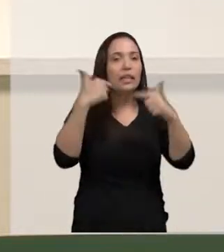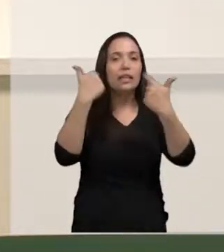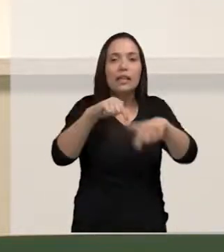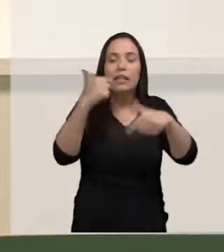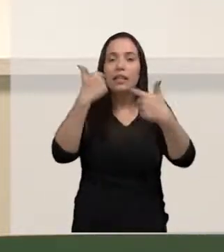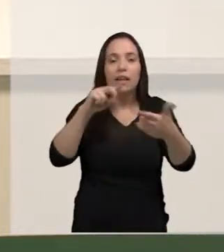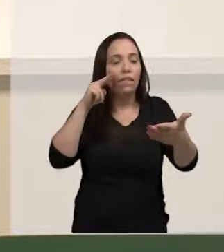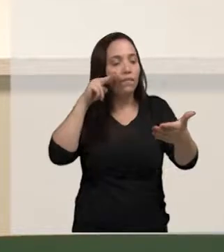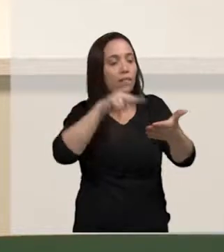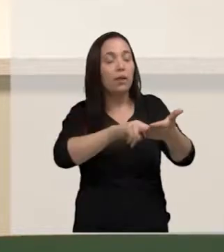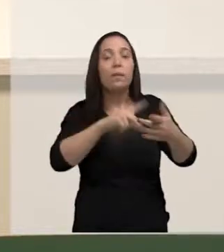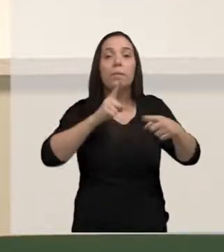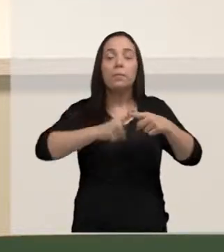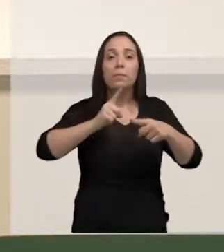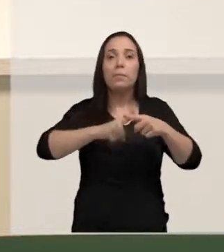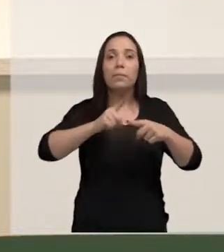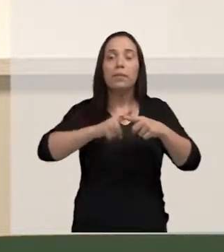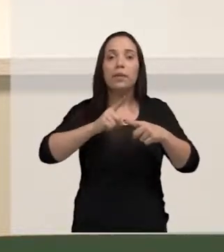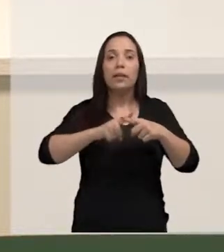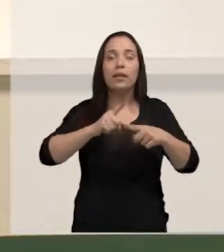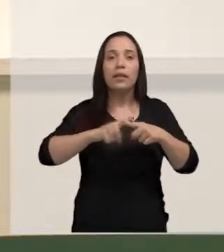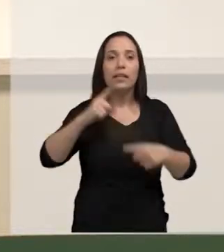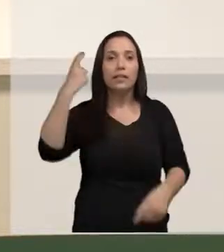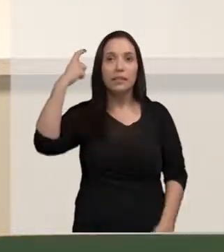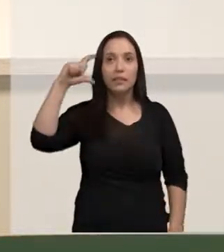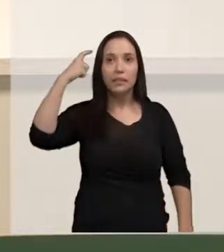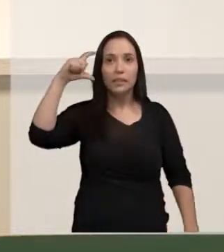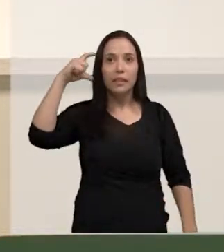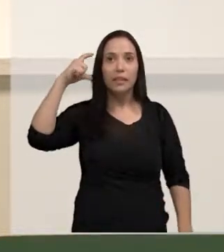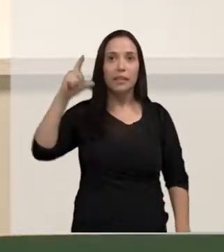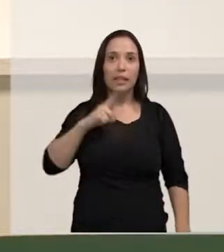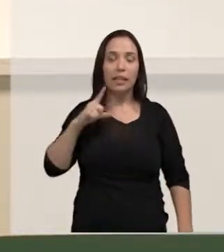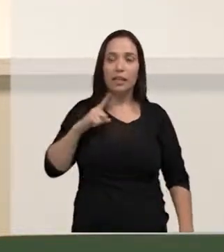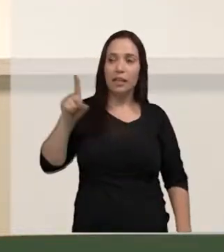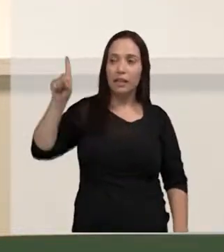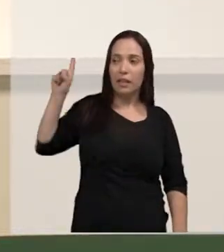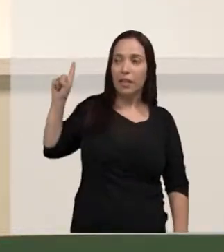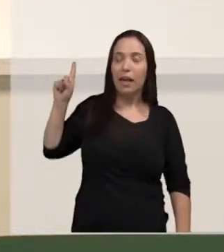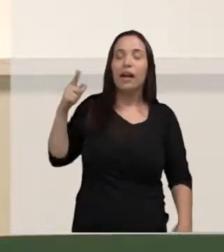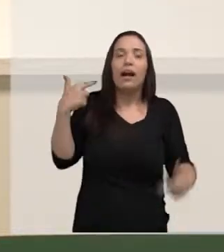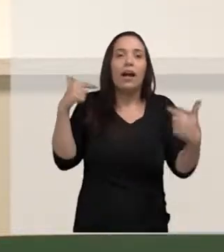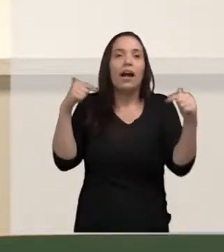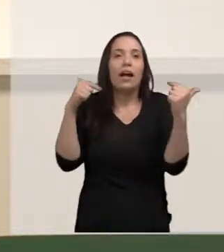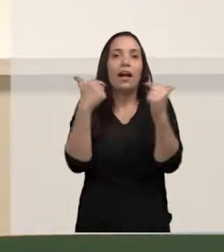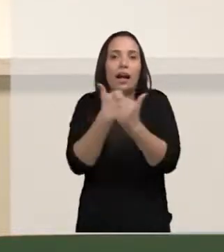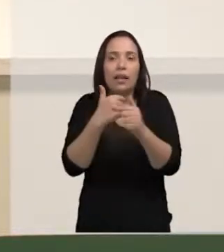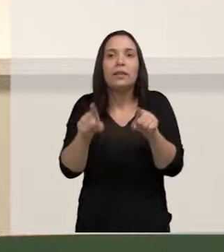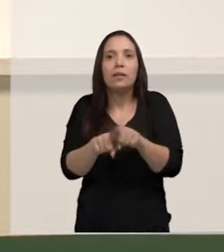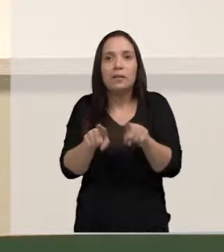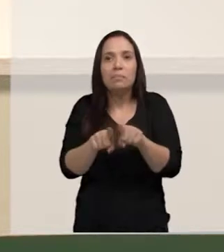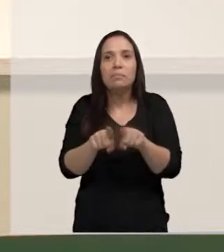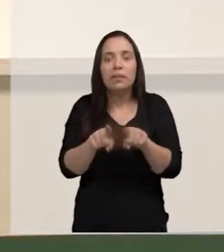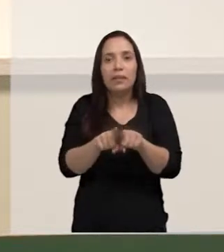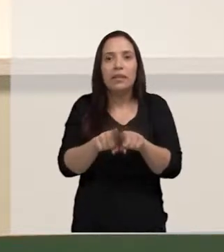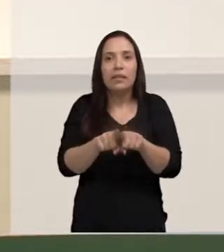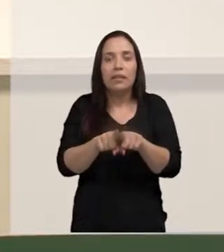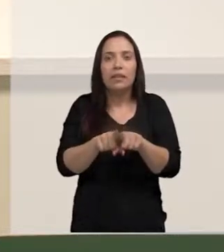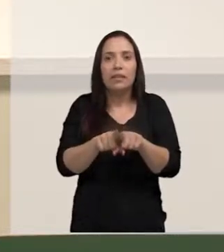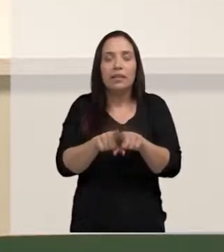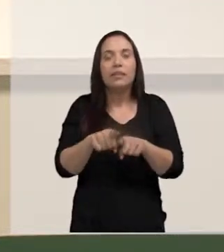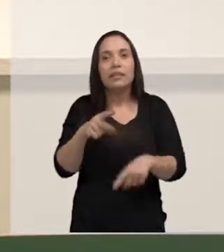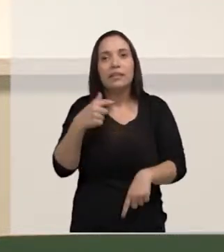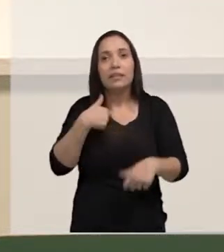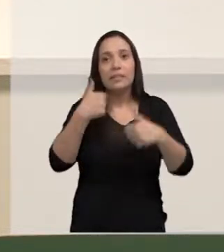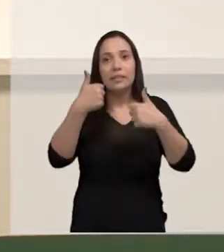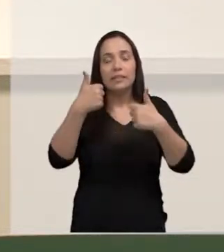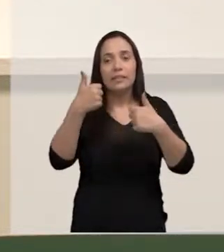hoje. Hein? Ri mais, porque logo atrás vem o Cid Gomes que ri. E o Roberto Prado morrendo de rir. Morrendo de rir também. Legal demais. Está